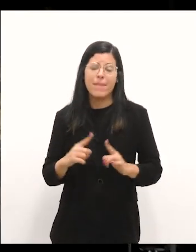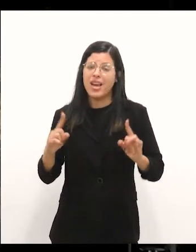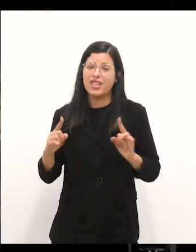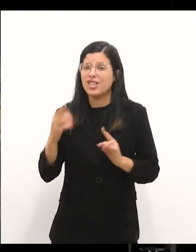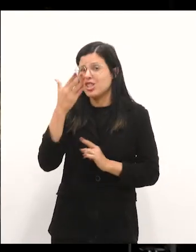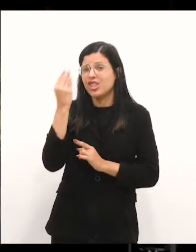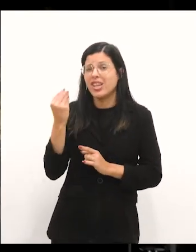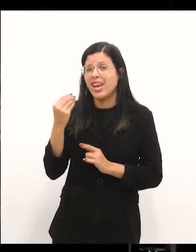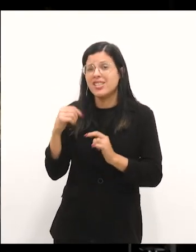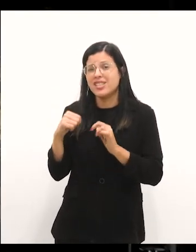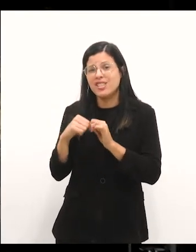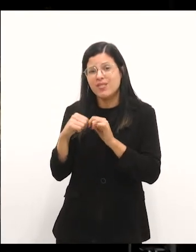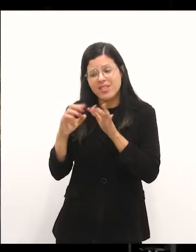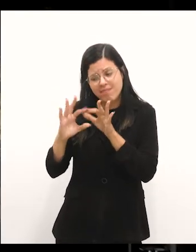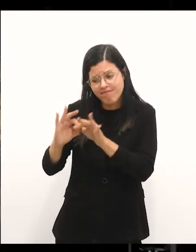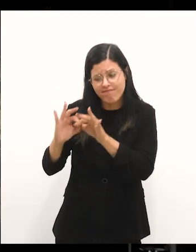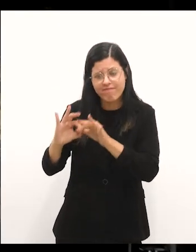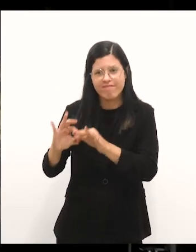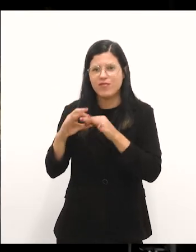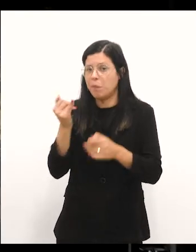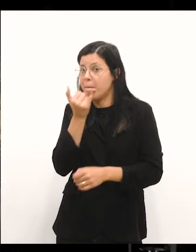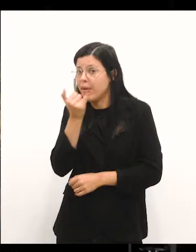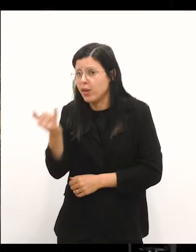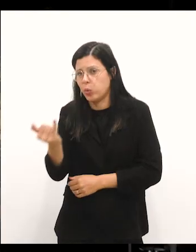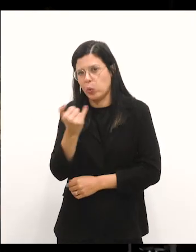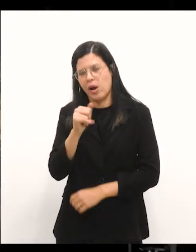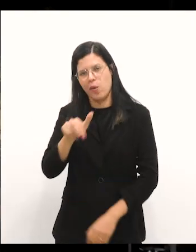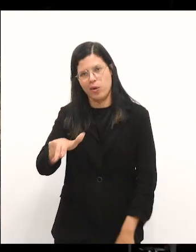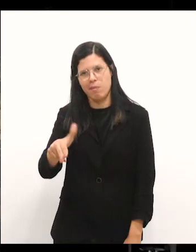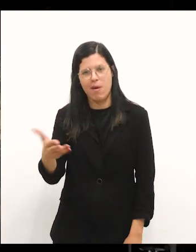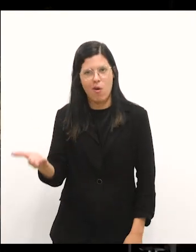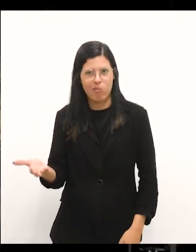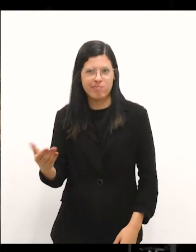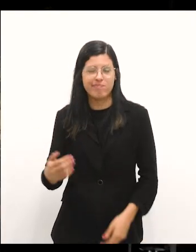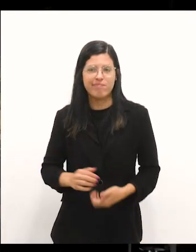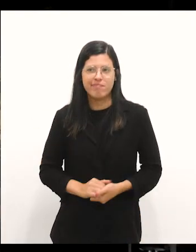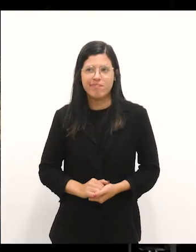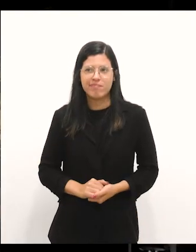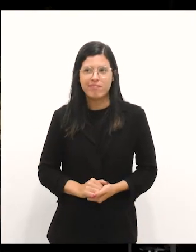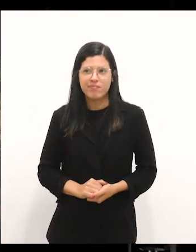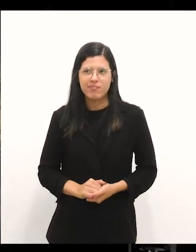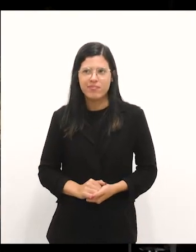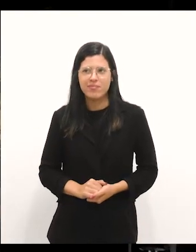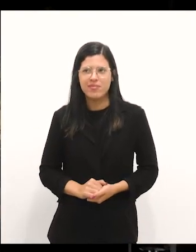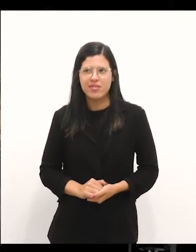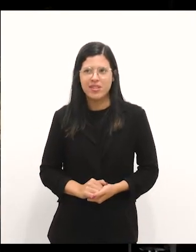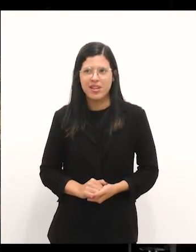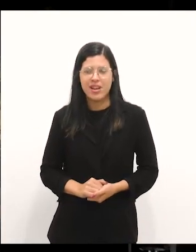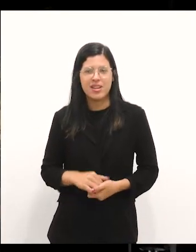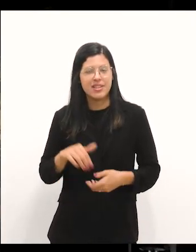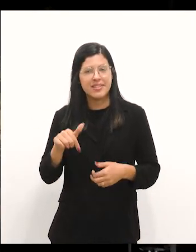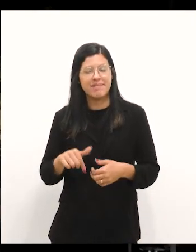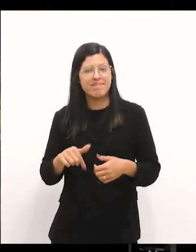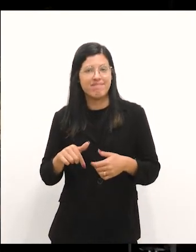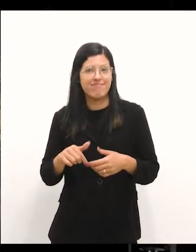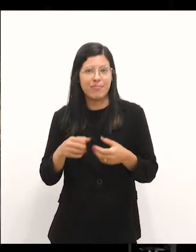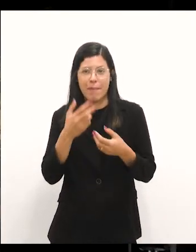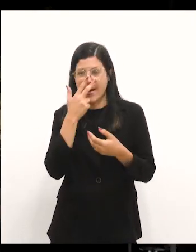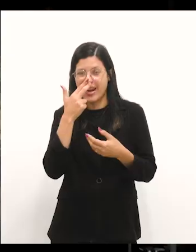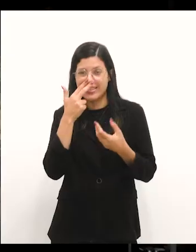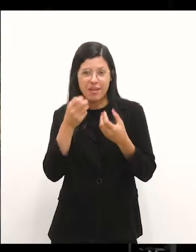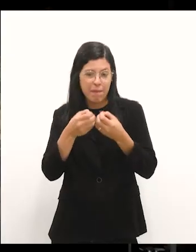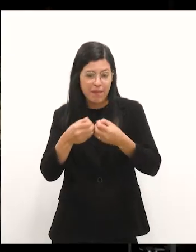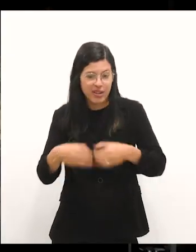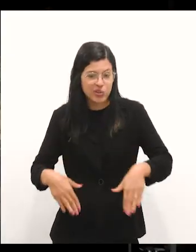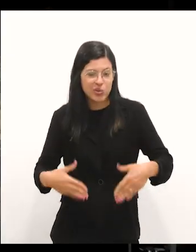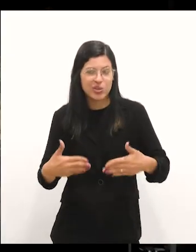mas não reconcilia com. Então, quebre essa grande